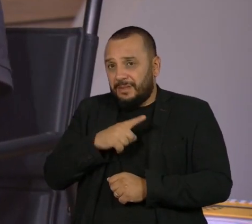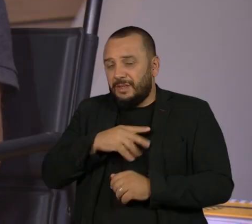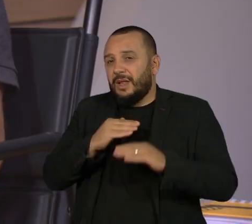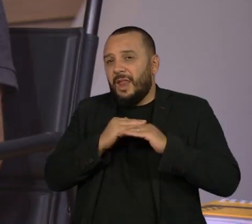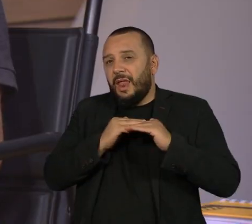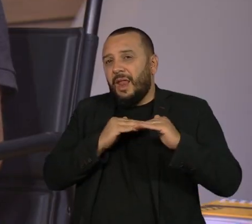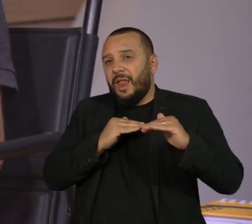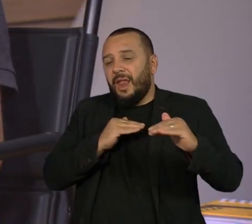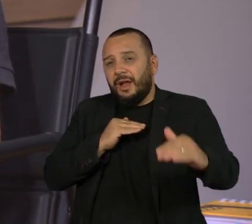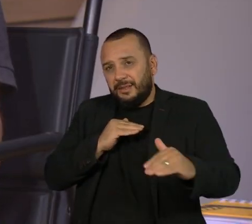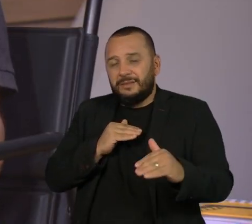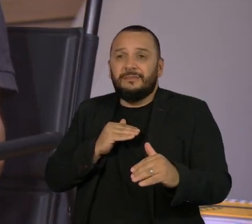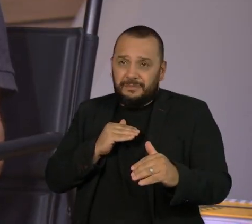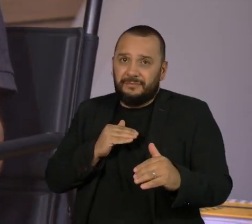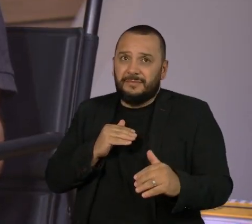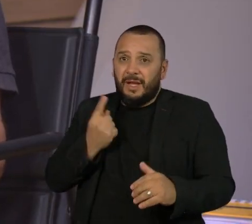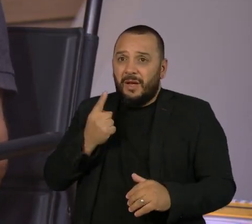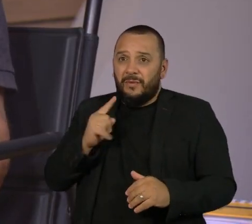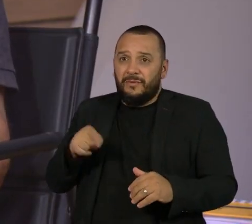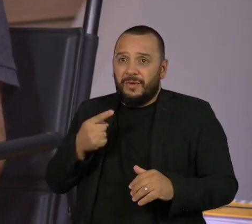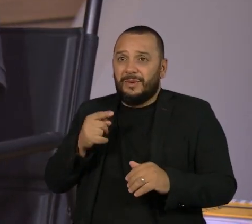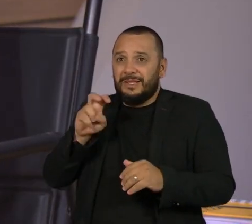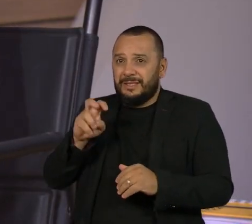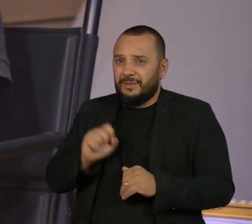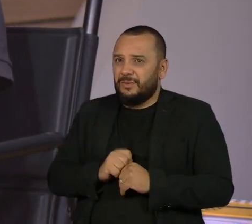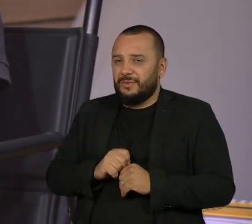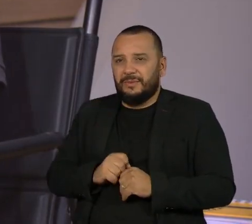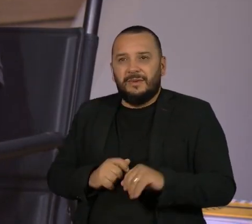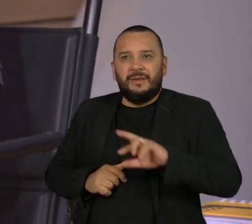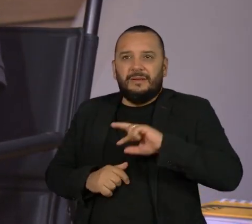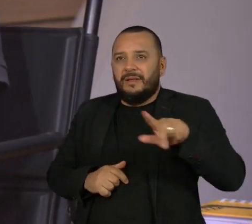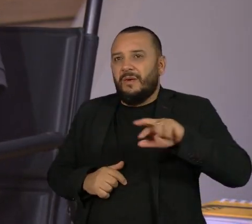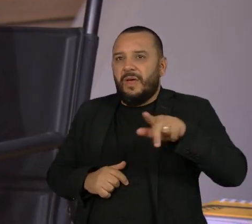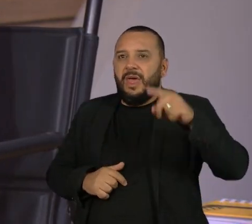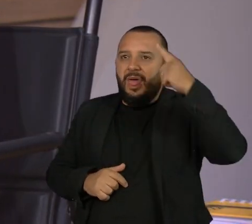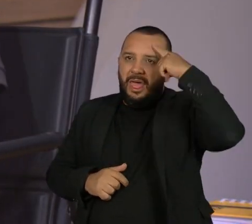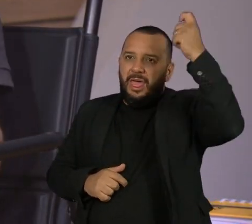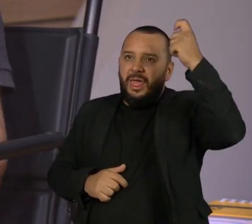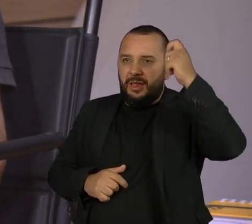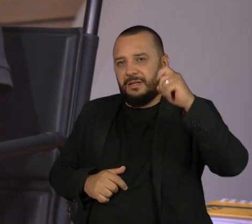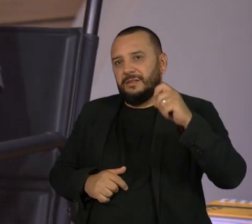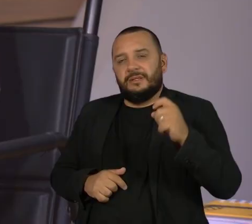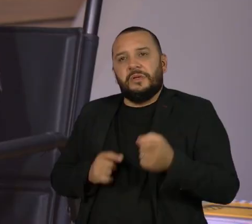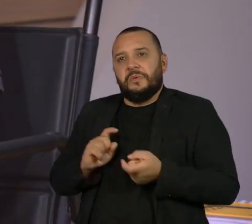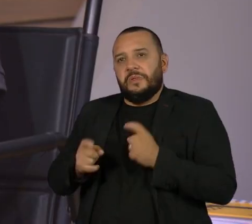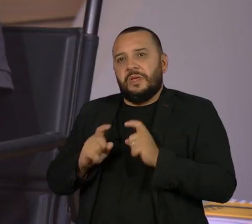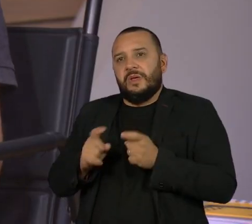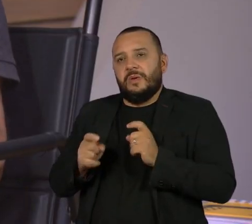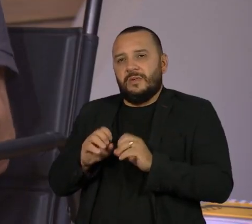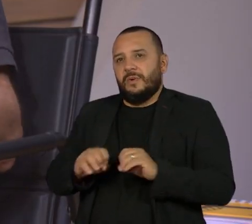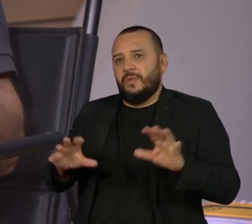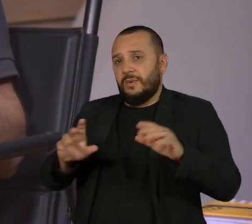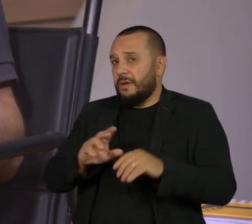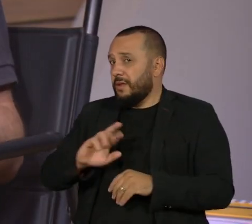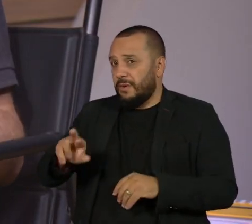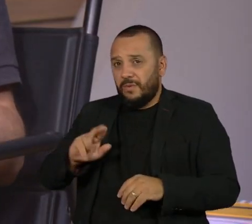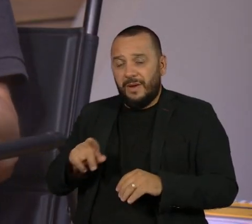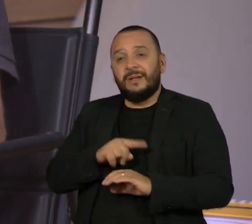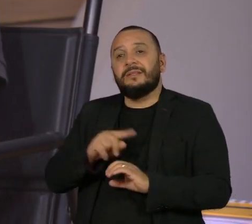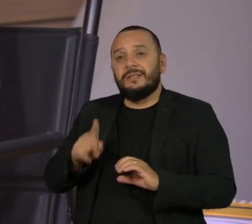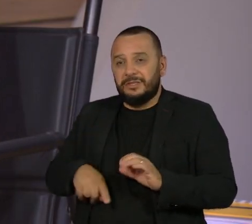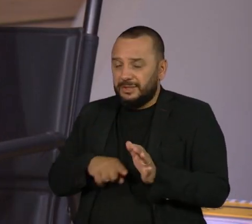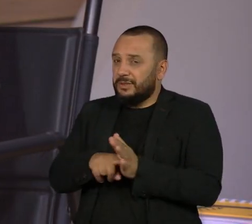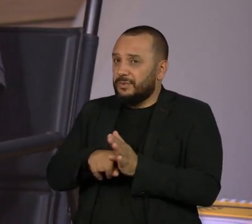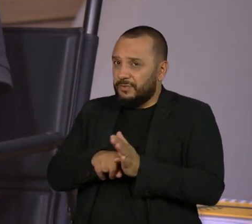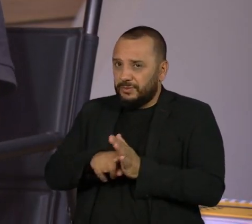para enfrentar os grandes desastres. É 1,5 graus. Não foi tirado de uma reunião de consenso da ONU. Isso foram cientistas